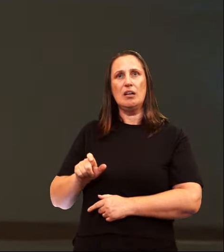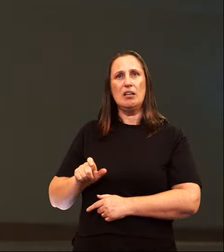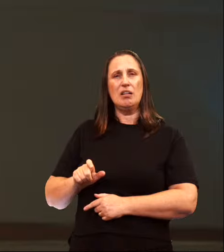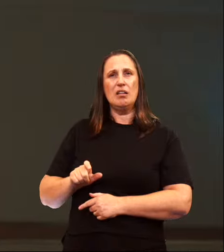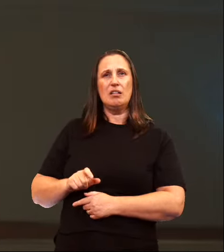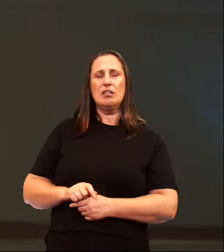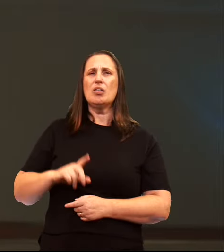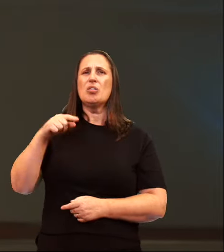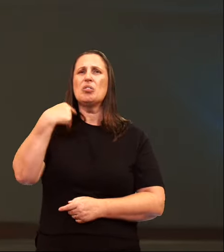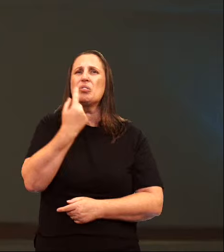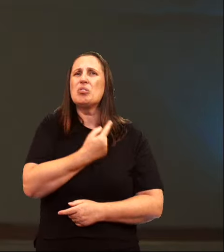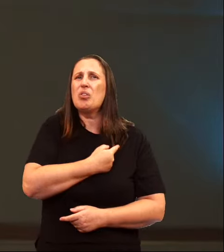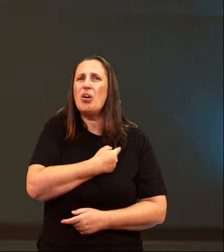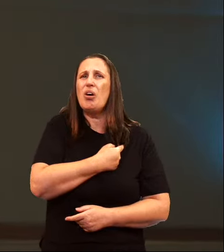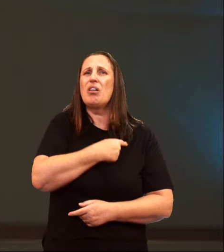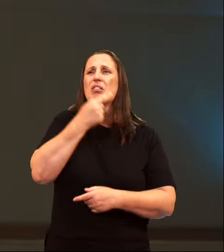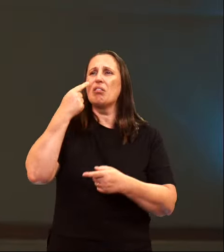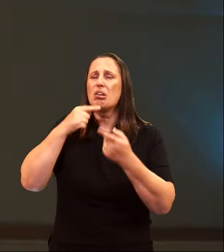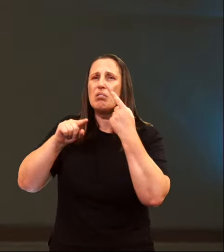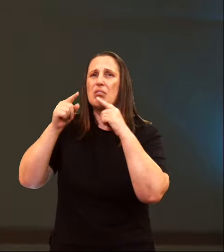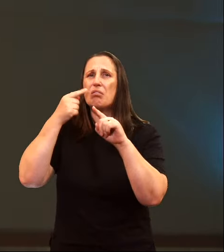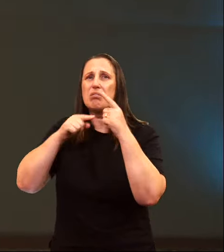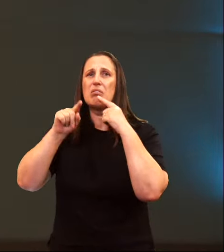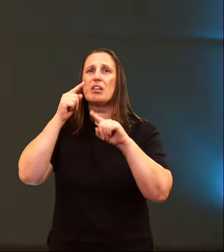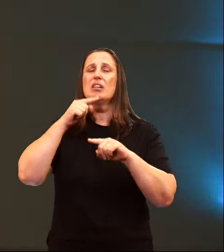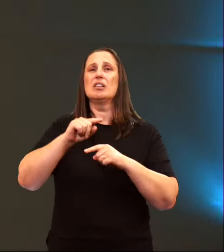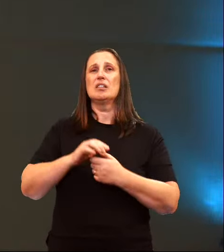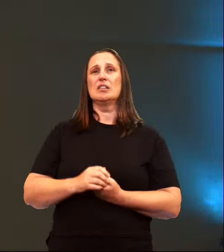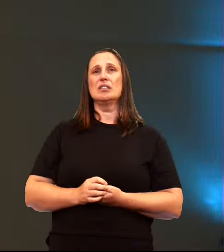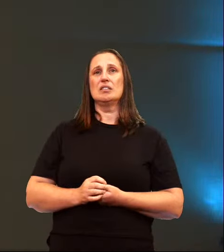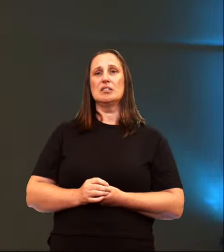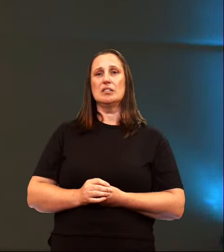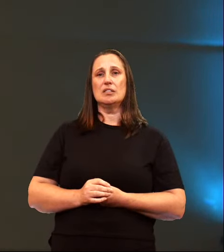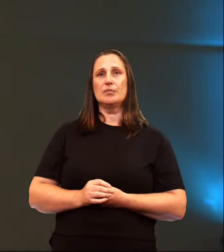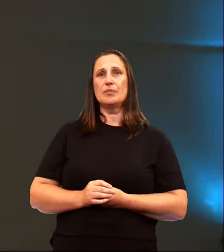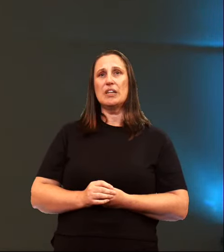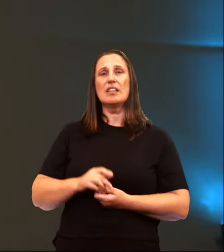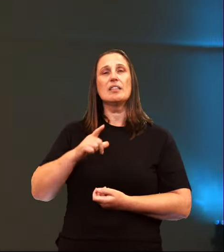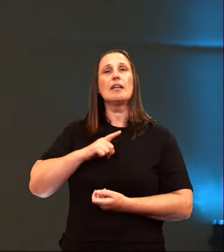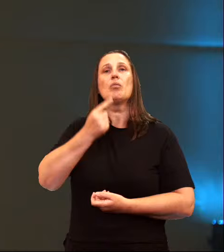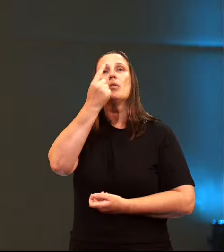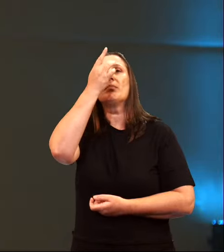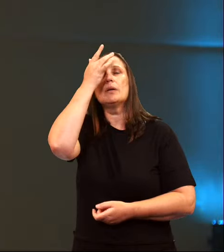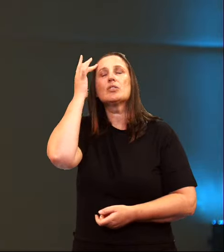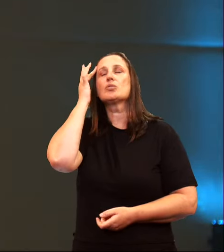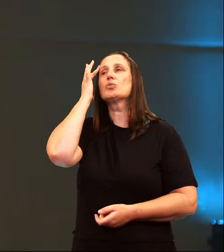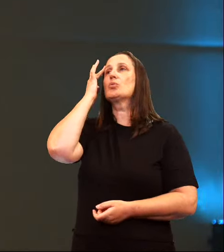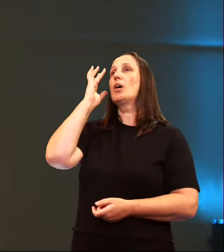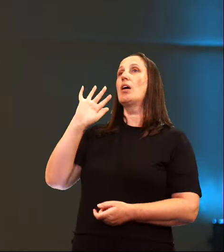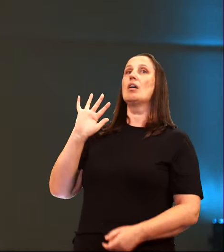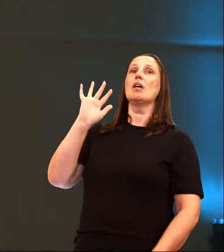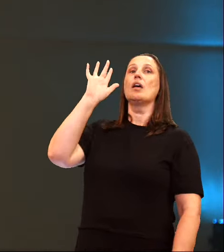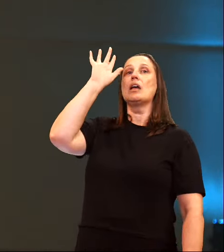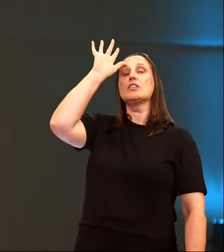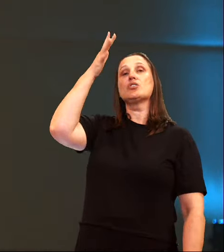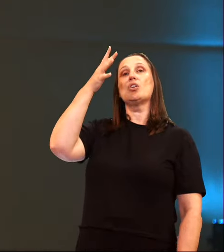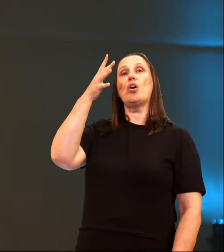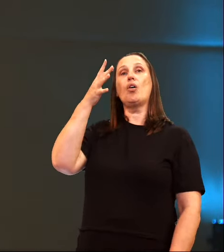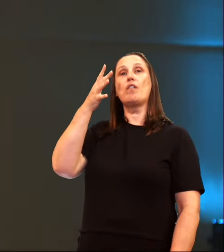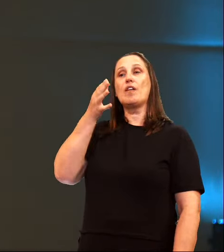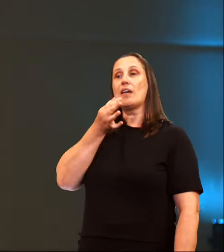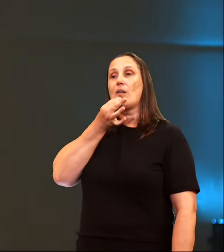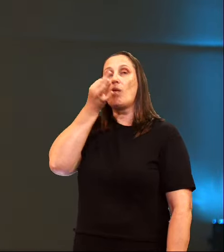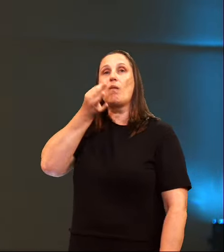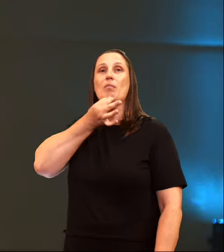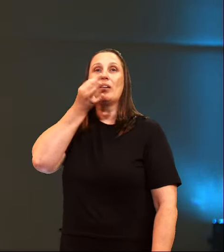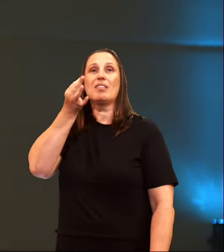reclamar. Às vezes o cara está contando uma vitória, e aí um infeliz resolve ir lá fazer um comentário, daqui a pouco tem